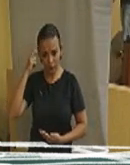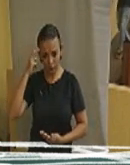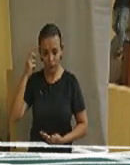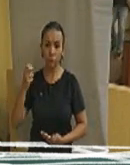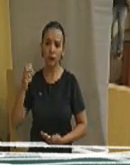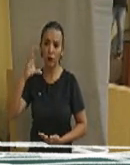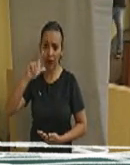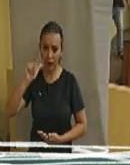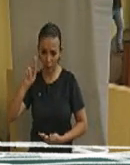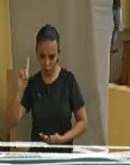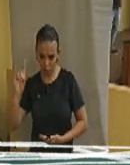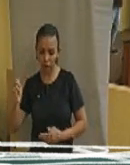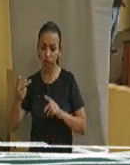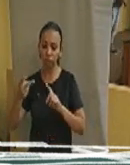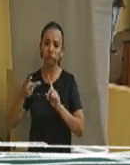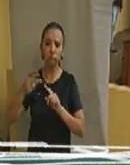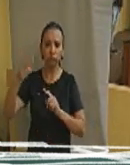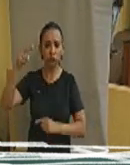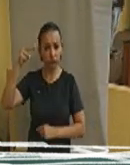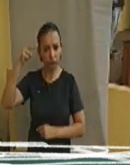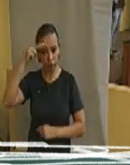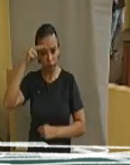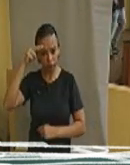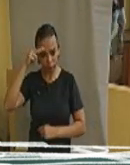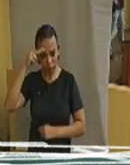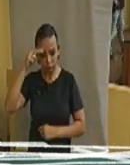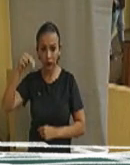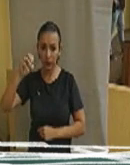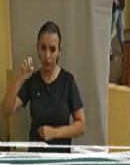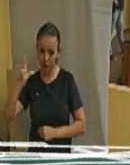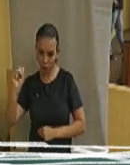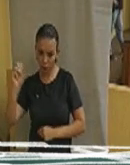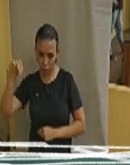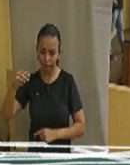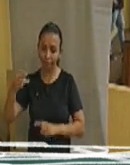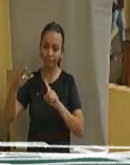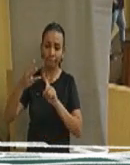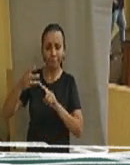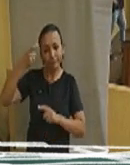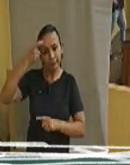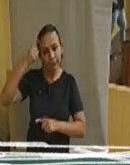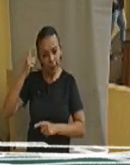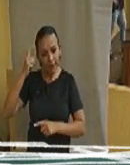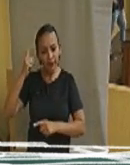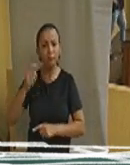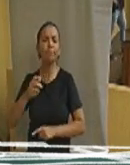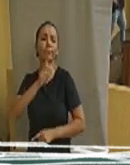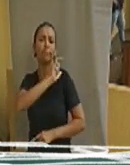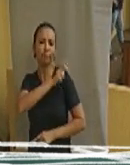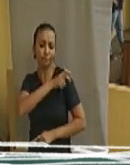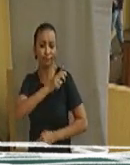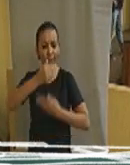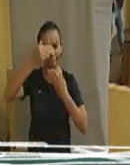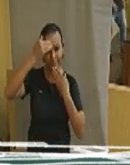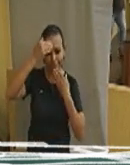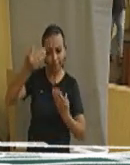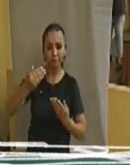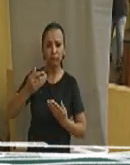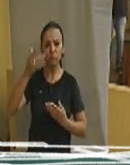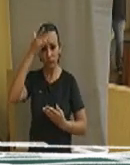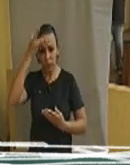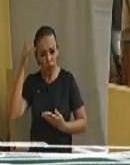Joelson e professor Nelson, a professora Liane e o professor Caio. Agradecemos a comunidade